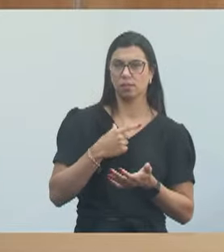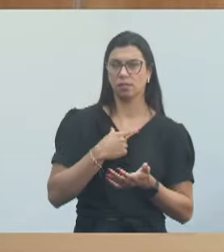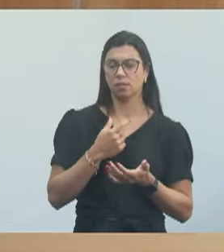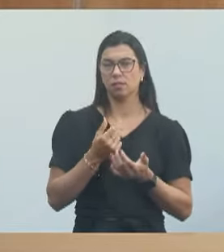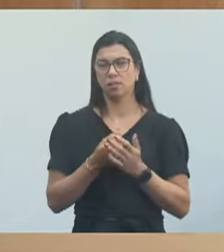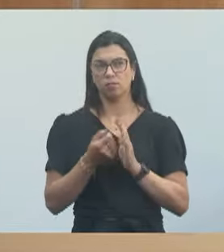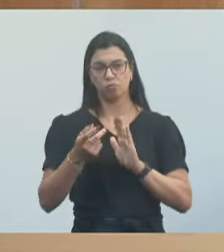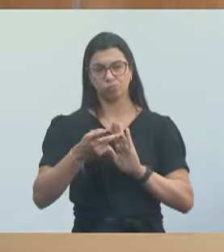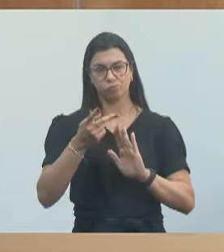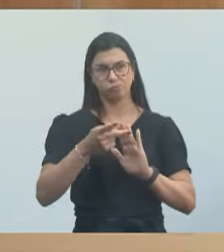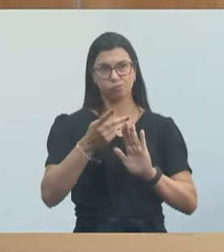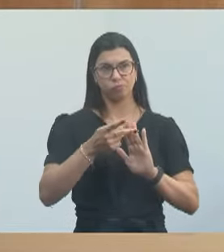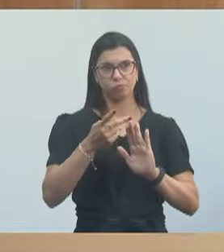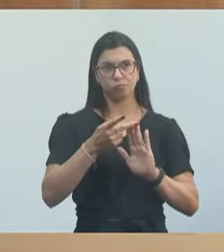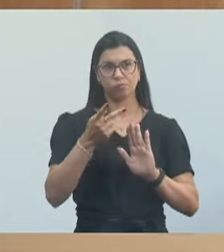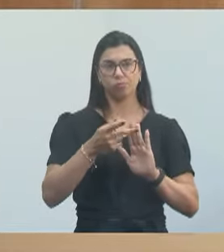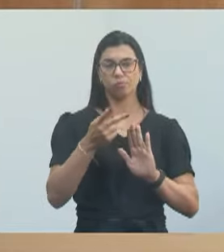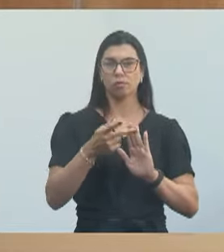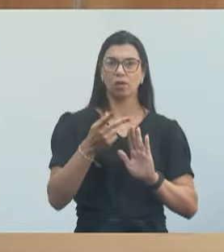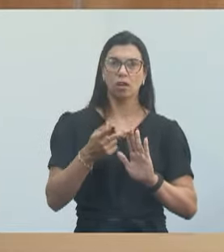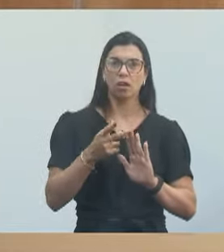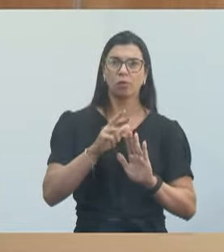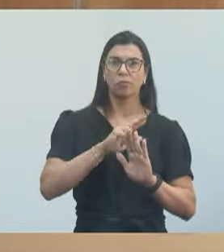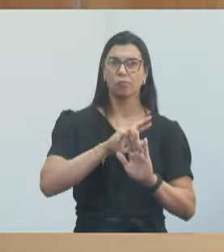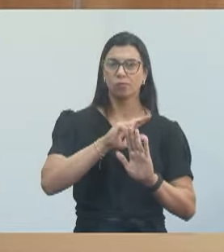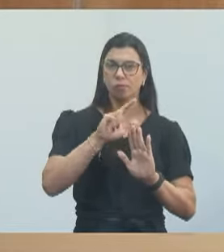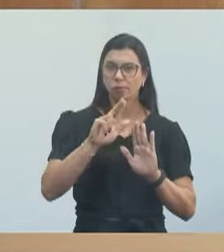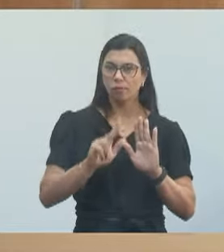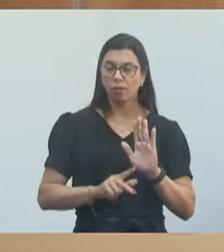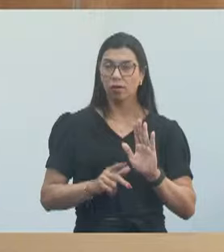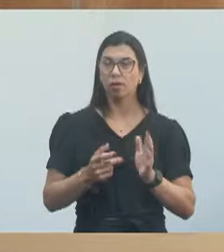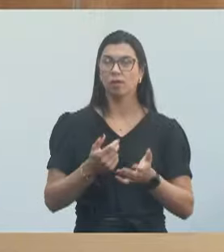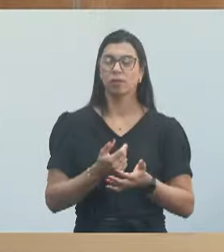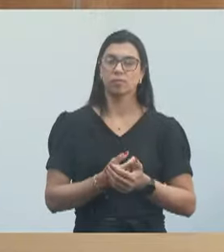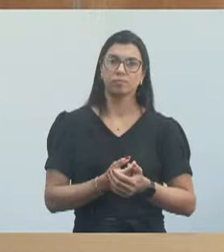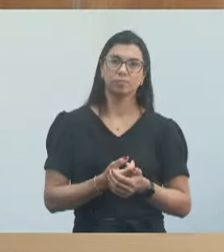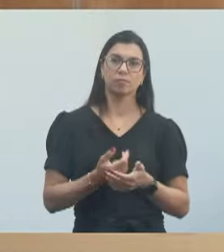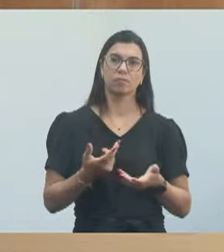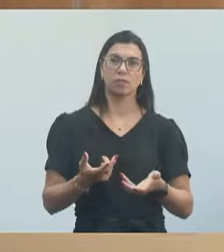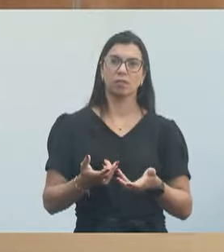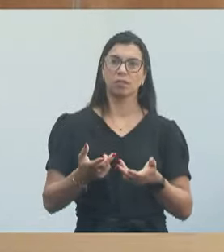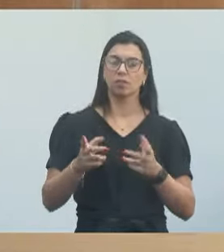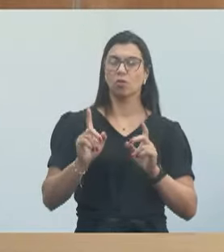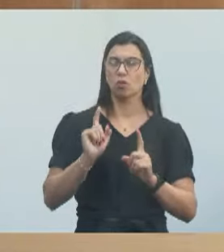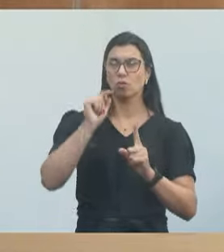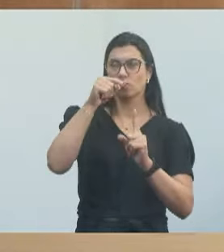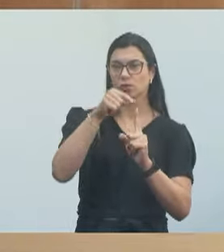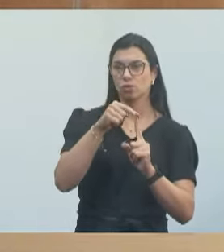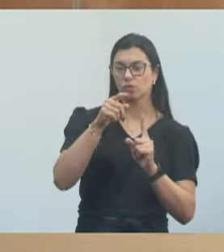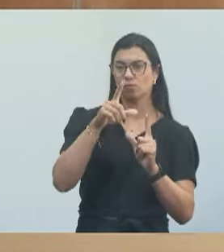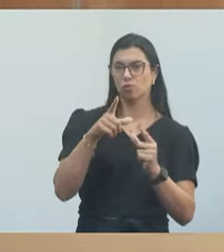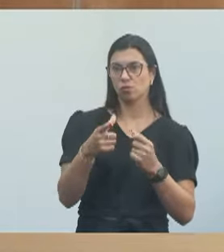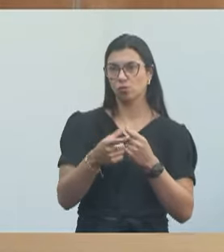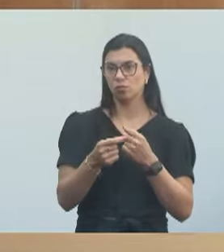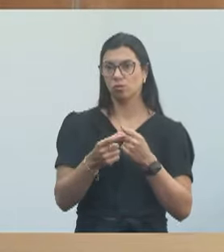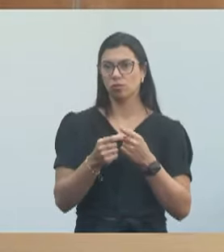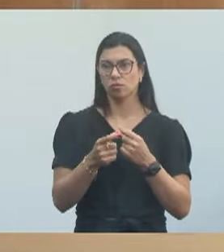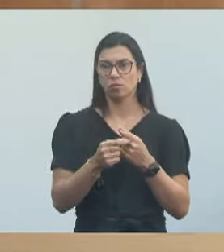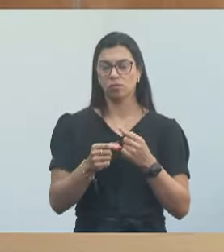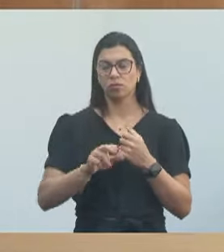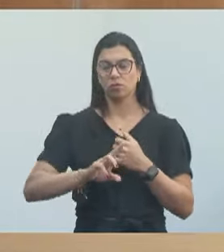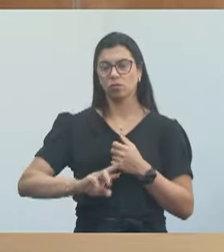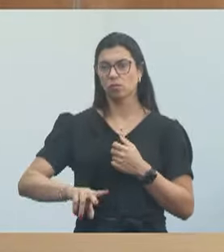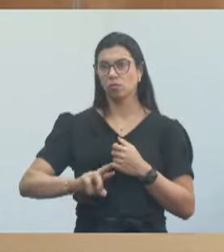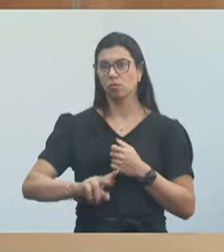de folhas, né? Um projeto que vem com o objetivo dos artigos e não tirando também o